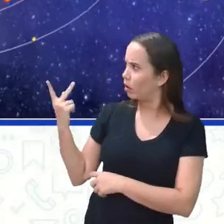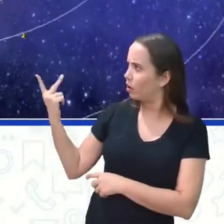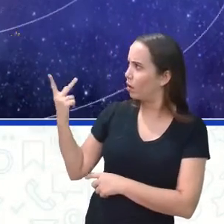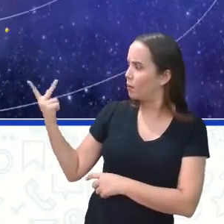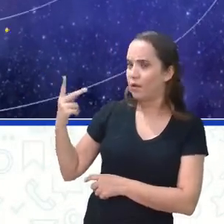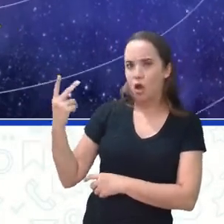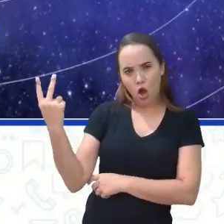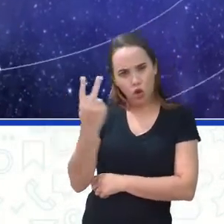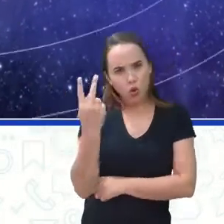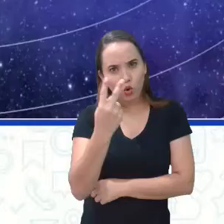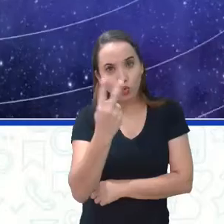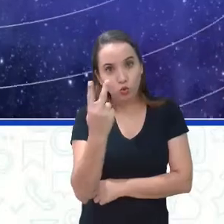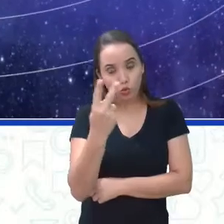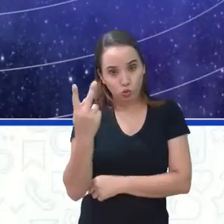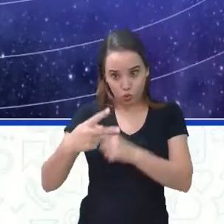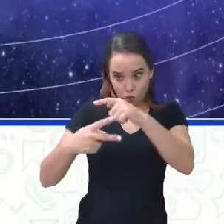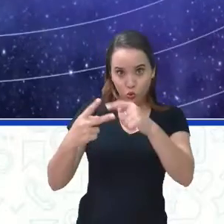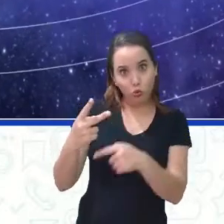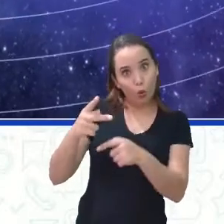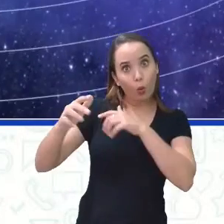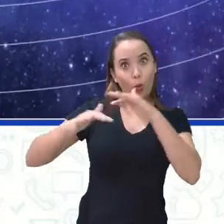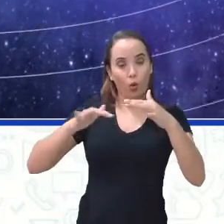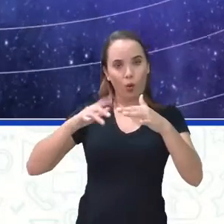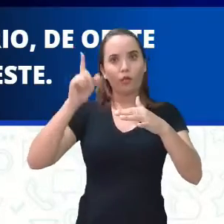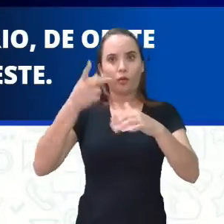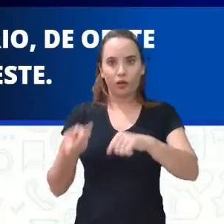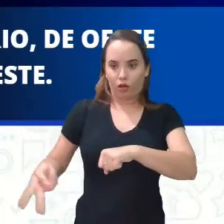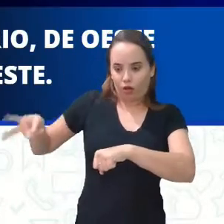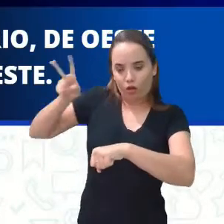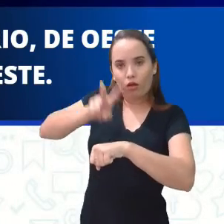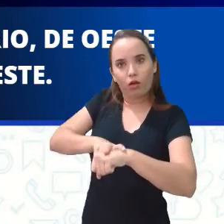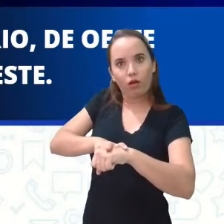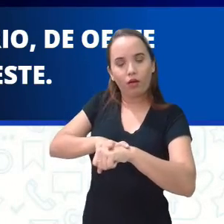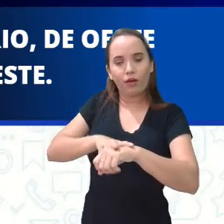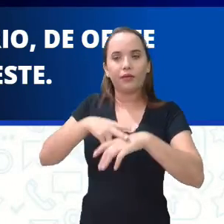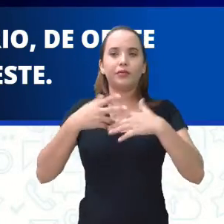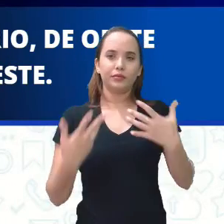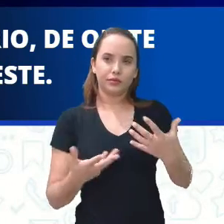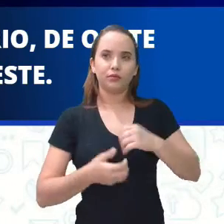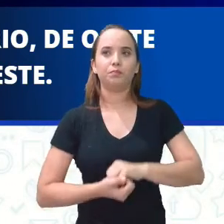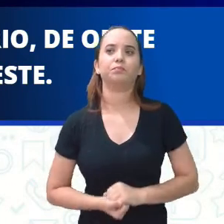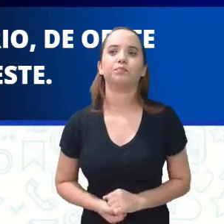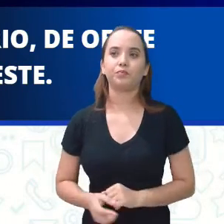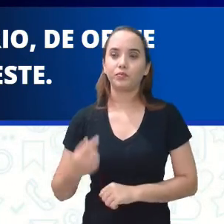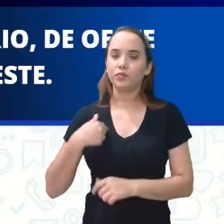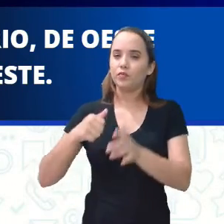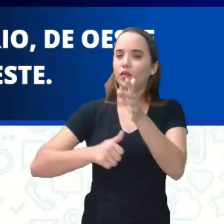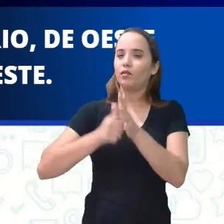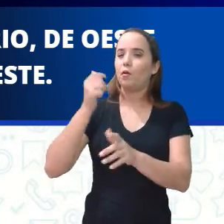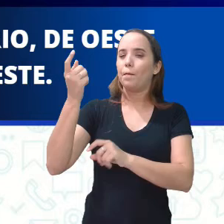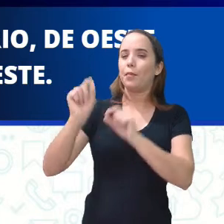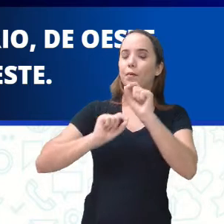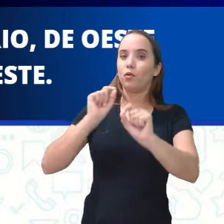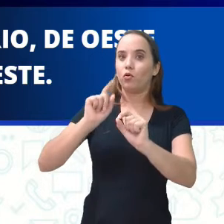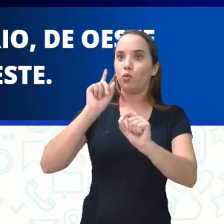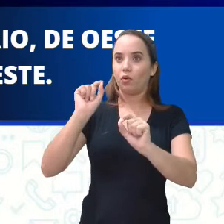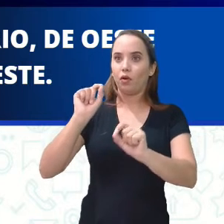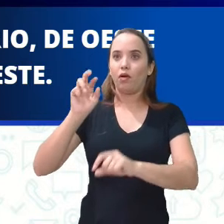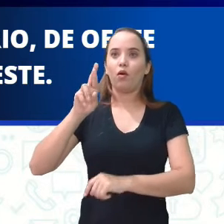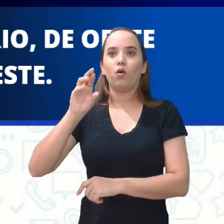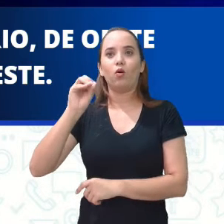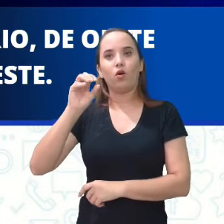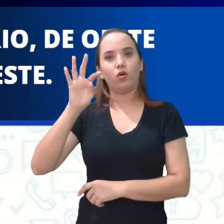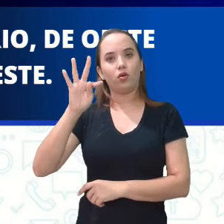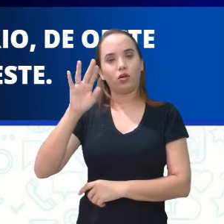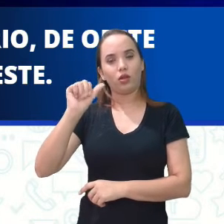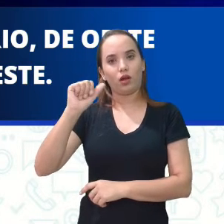simultaneamente. Então, acontece ao mesmo tempo. E aí a gente vai ver primeiro a questão da rotação, que é o movimento